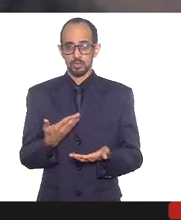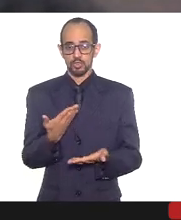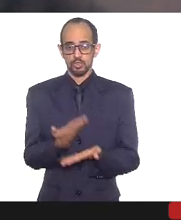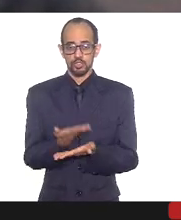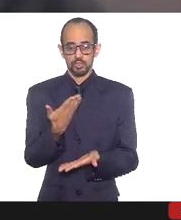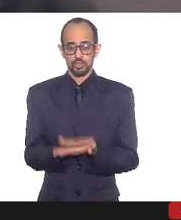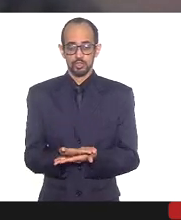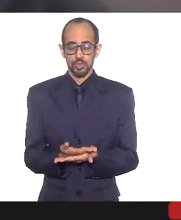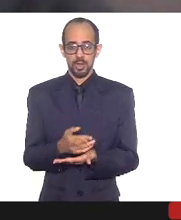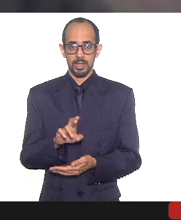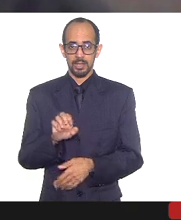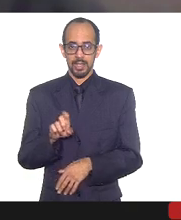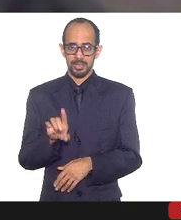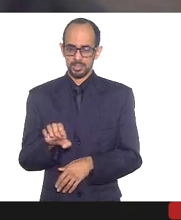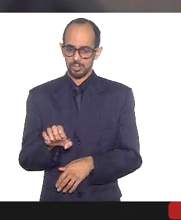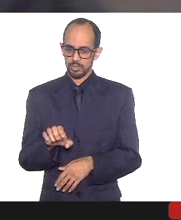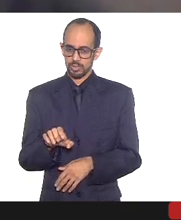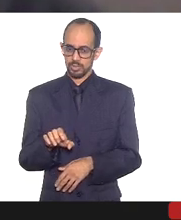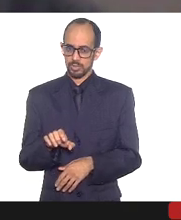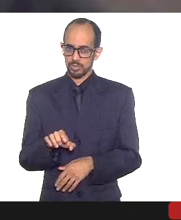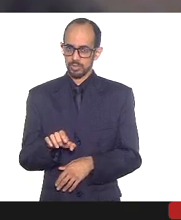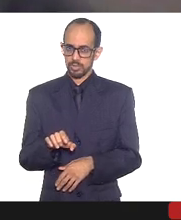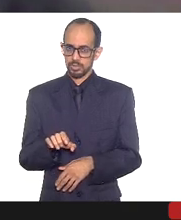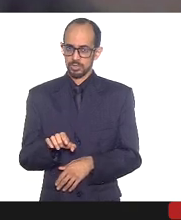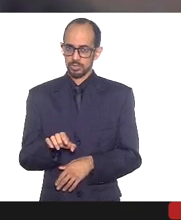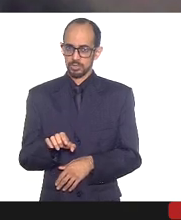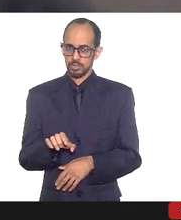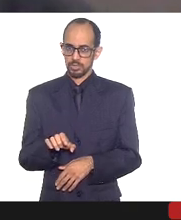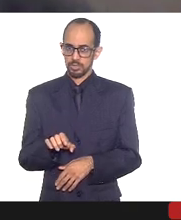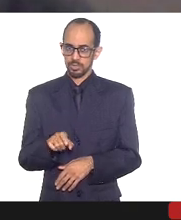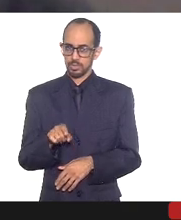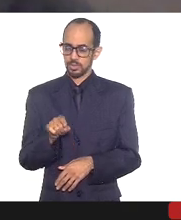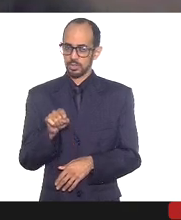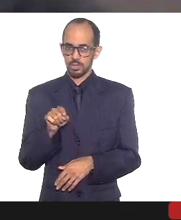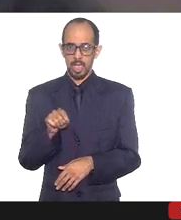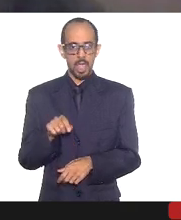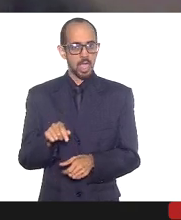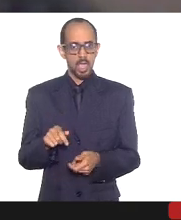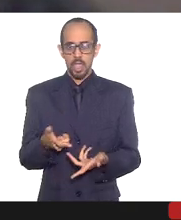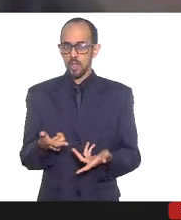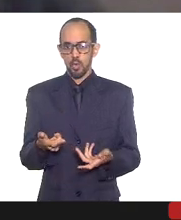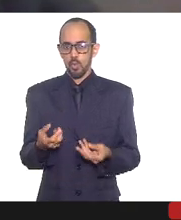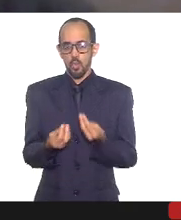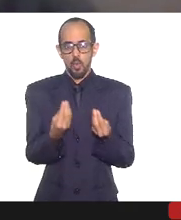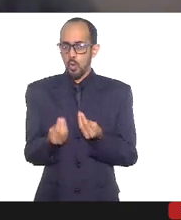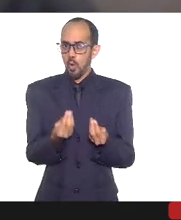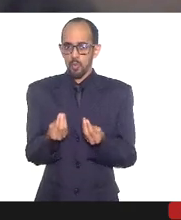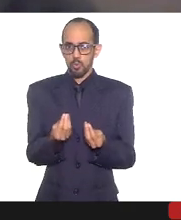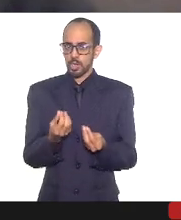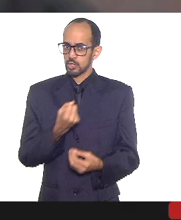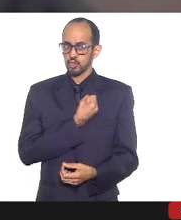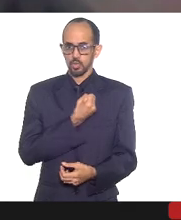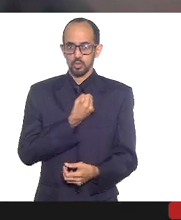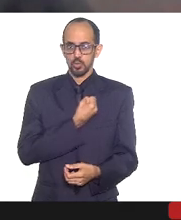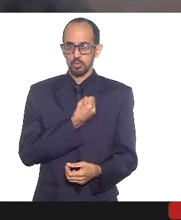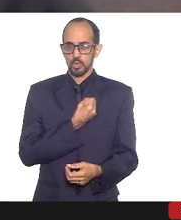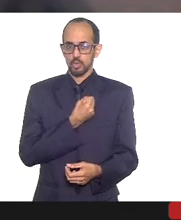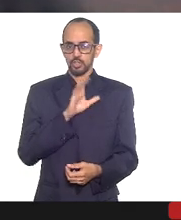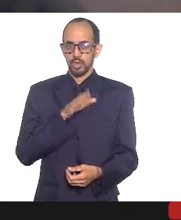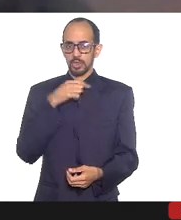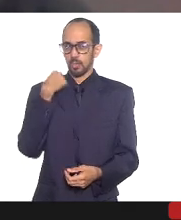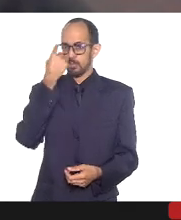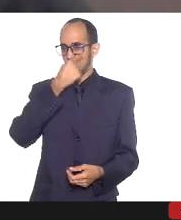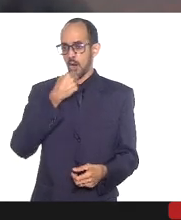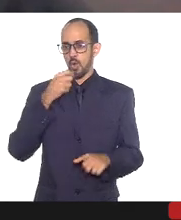de escola da rede. E é incrível que esse número não tenha sido mencionado depois de uma hora